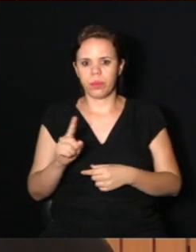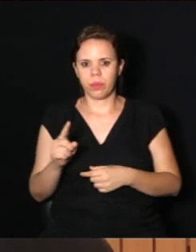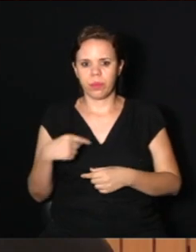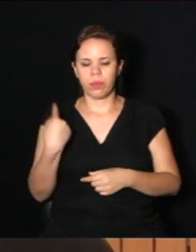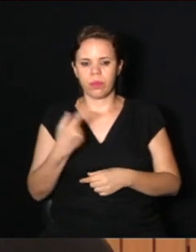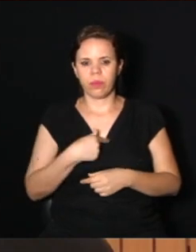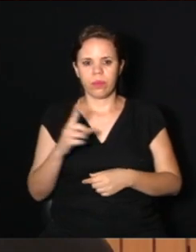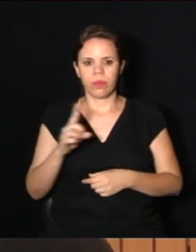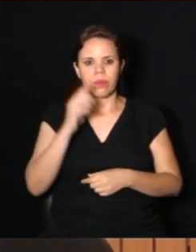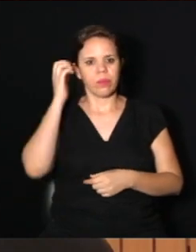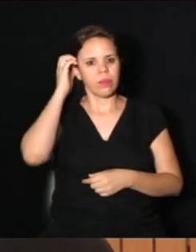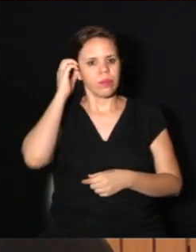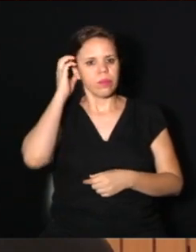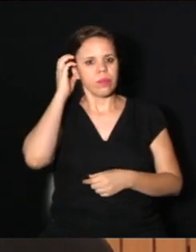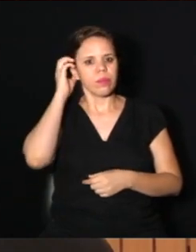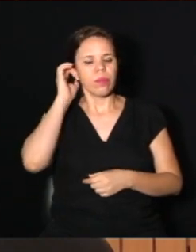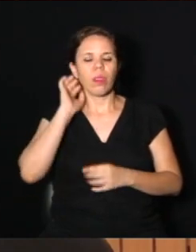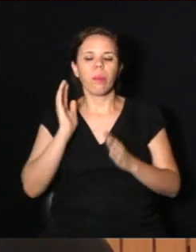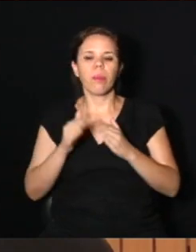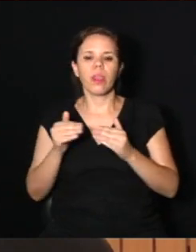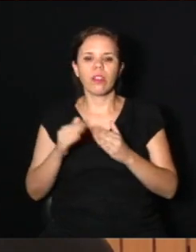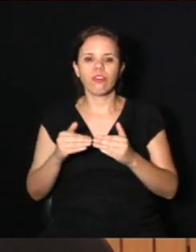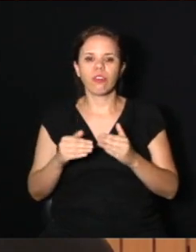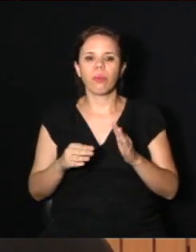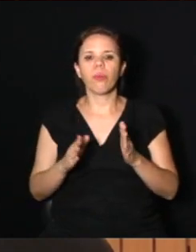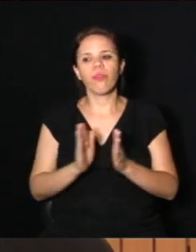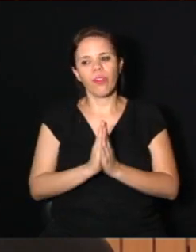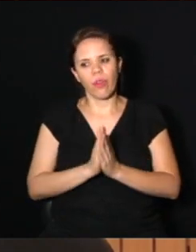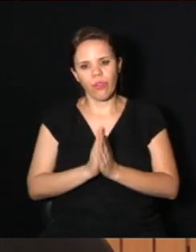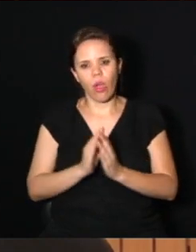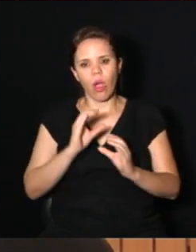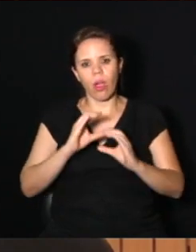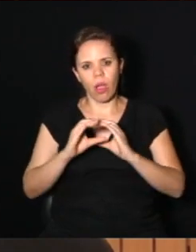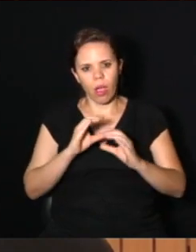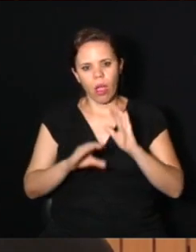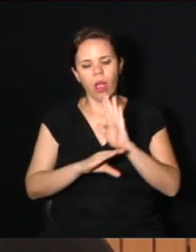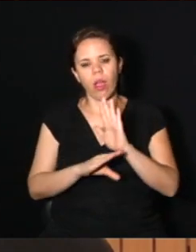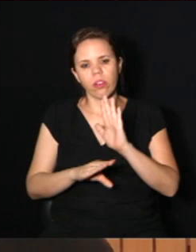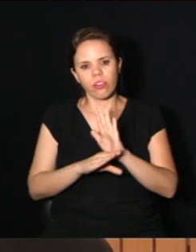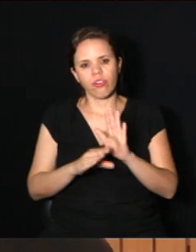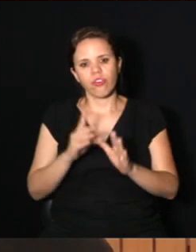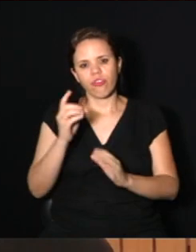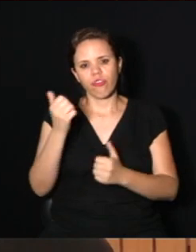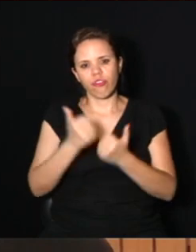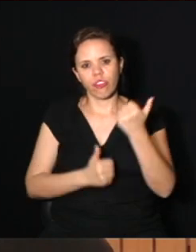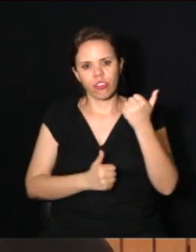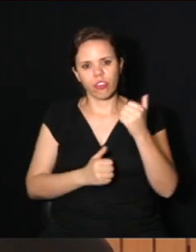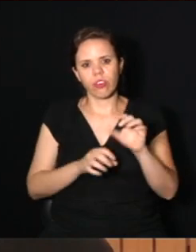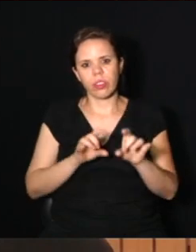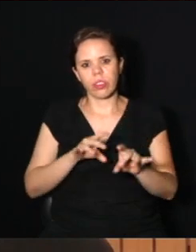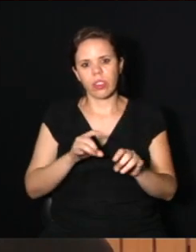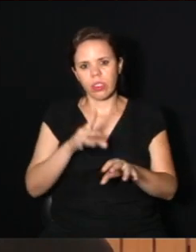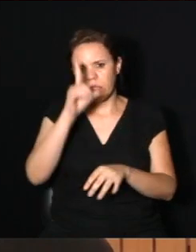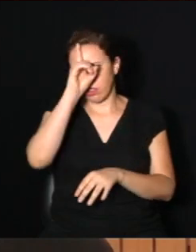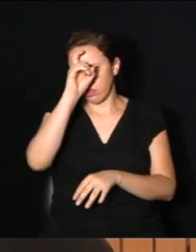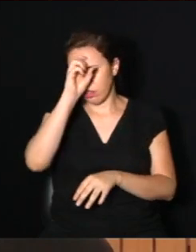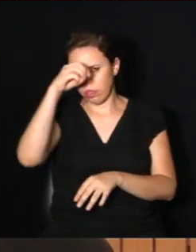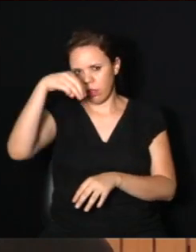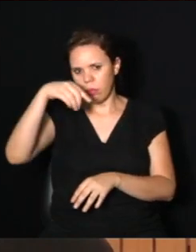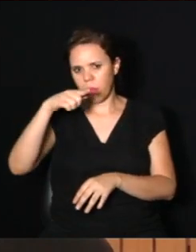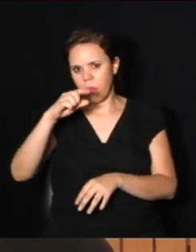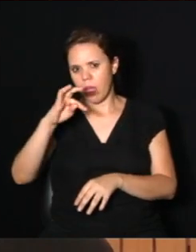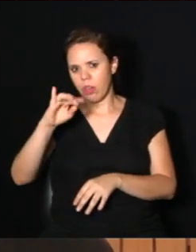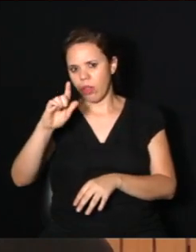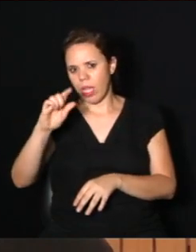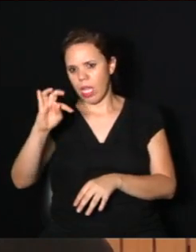viemos aqui pedir a ajuda na interlocução com a diretoria técnica do Hospital Mário Gatti a respeito